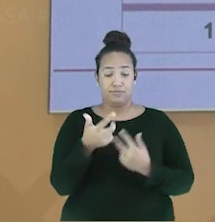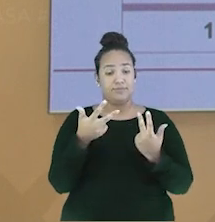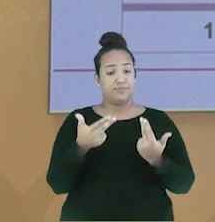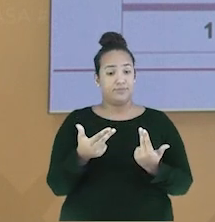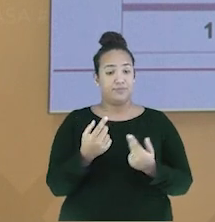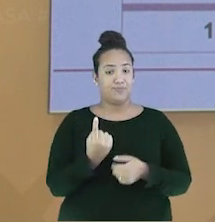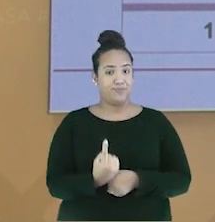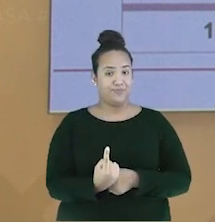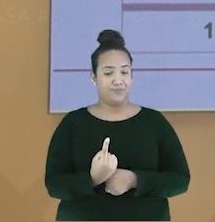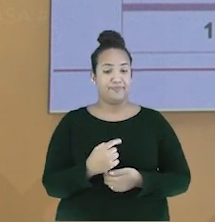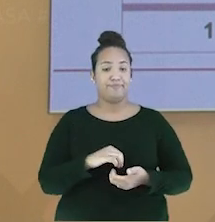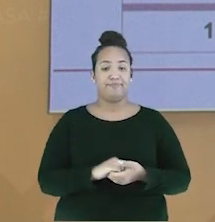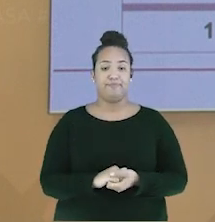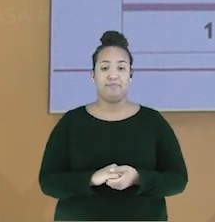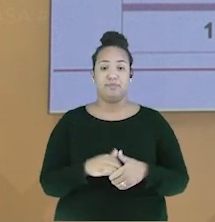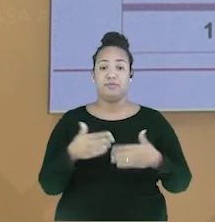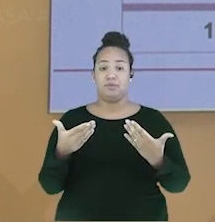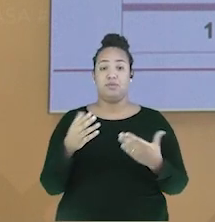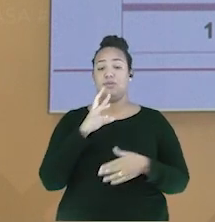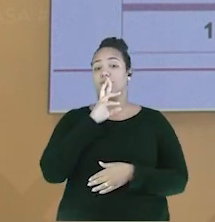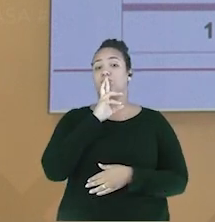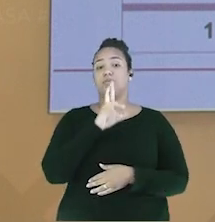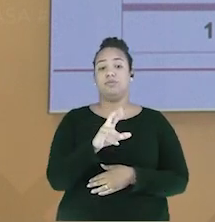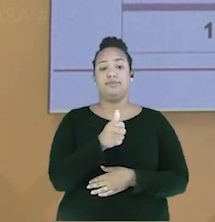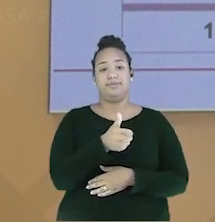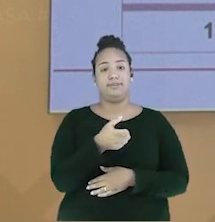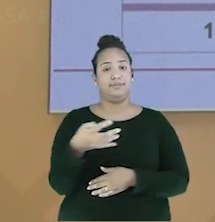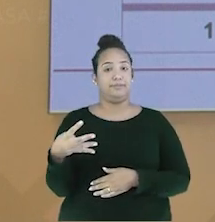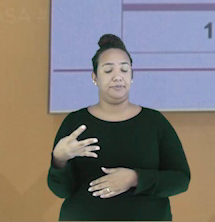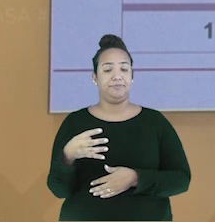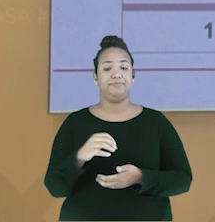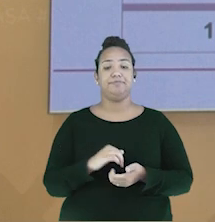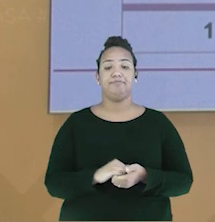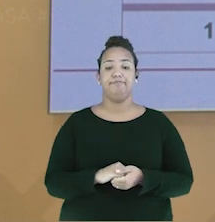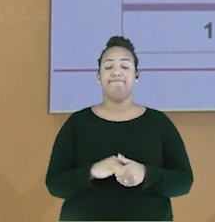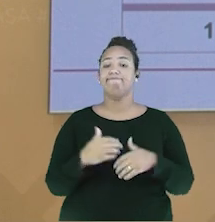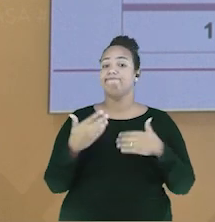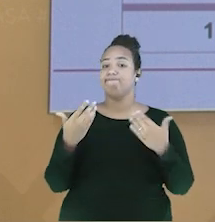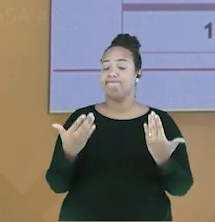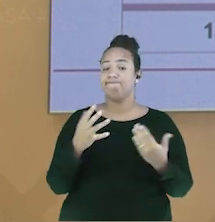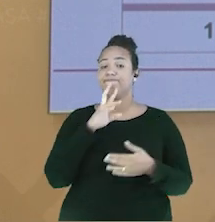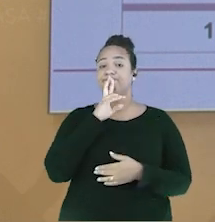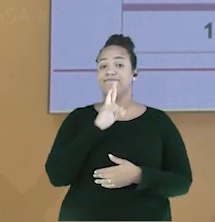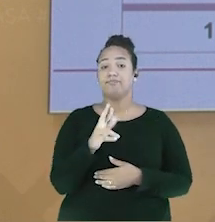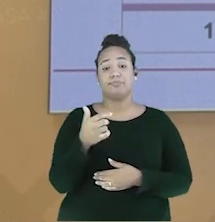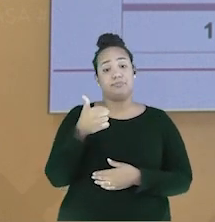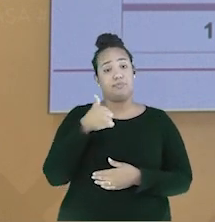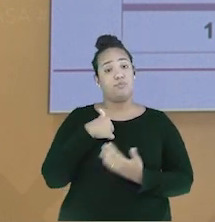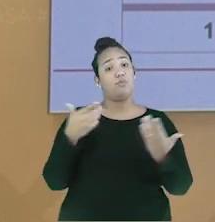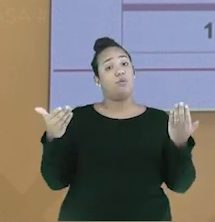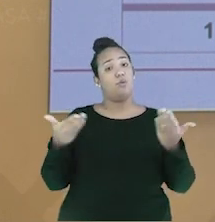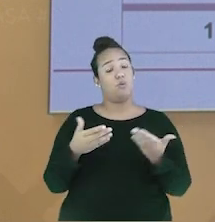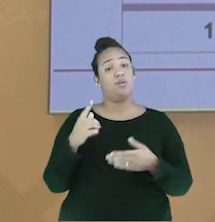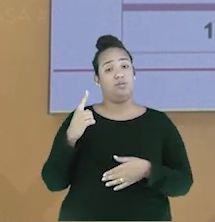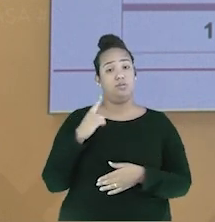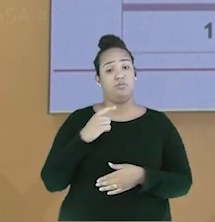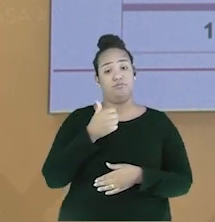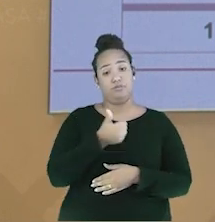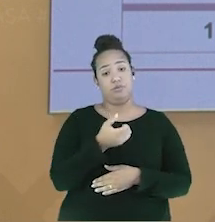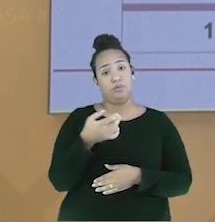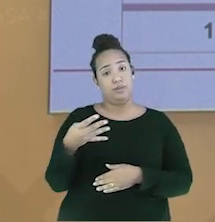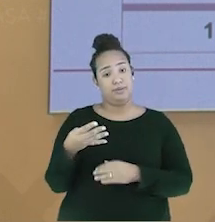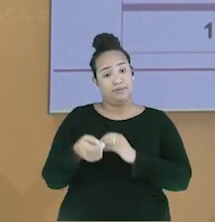a 1. E o resultado é 14. A resposta é que eu ficarei com 14